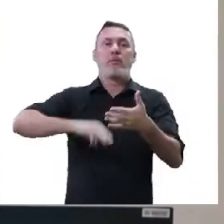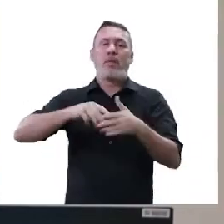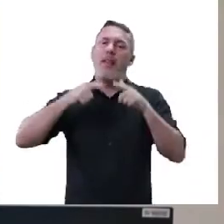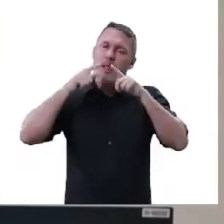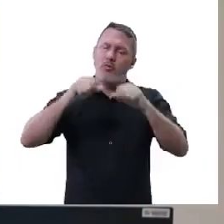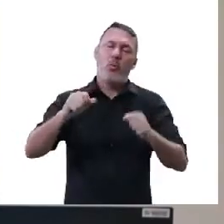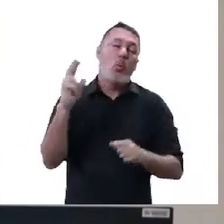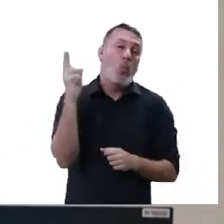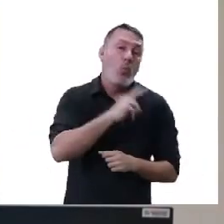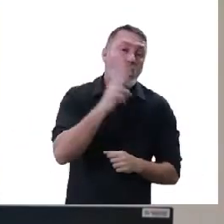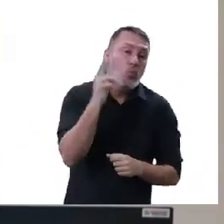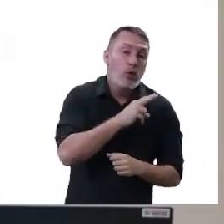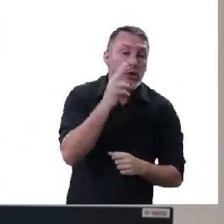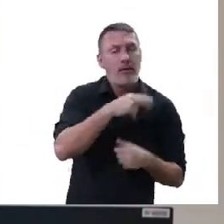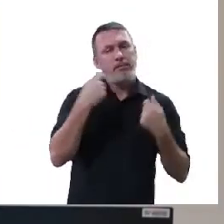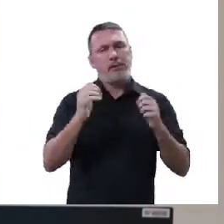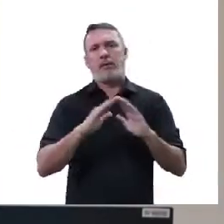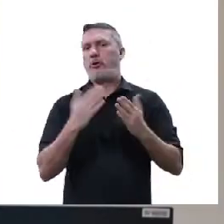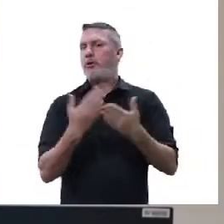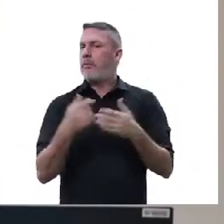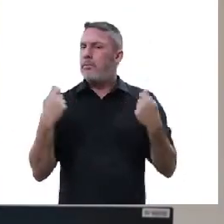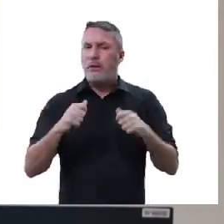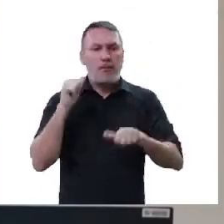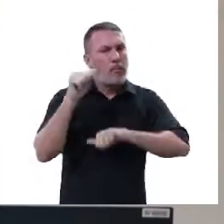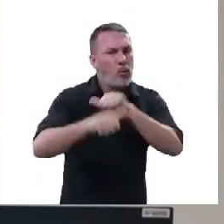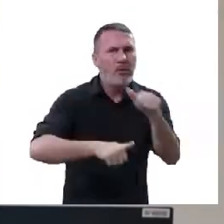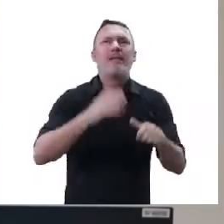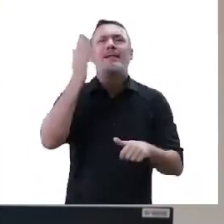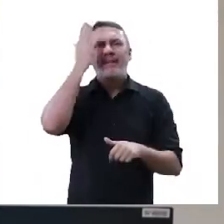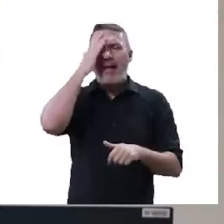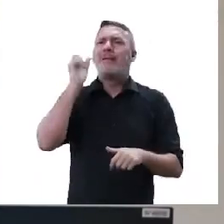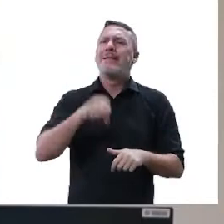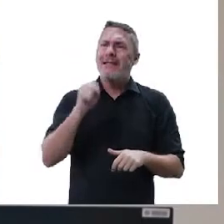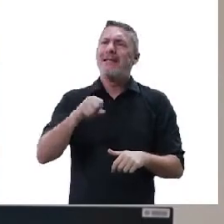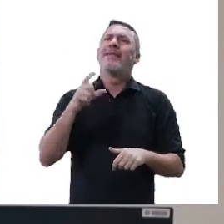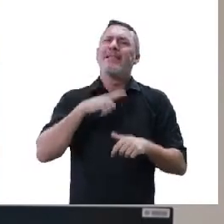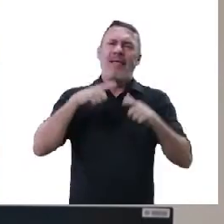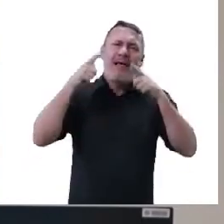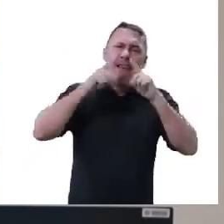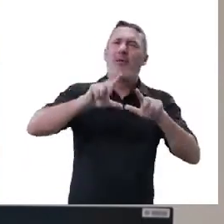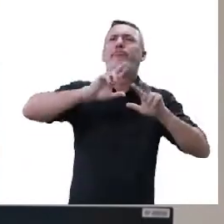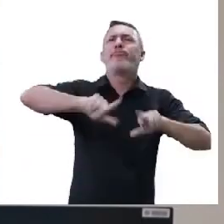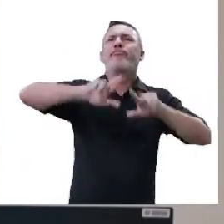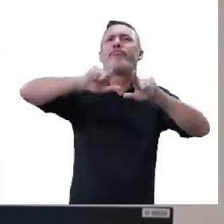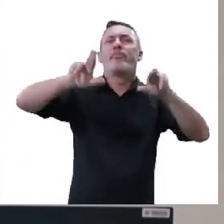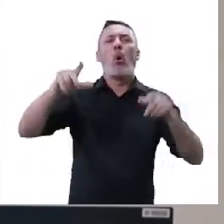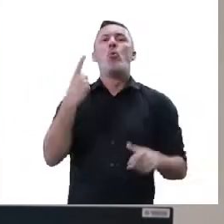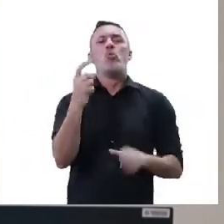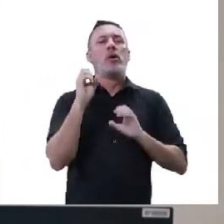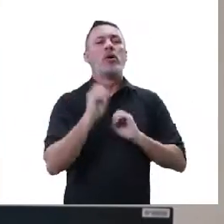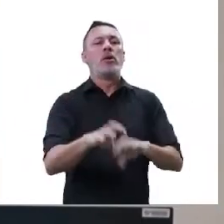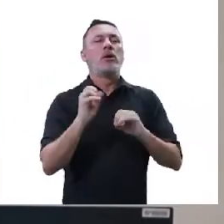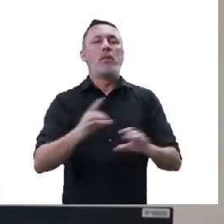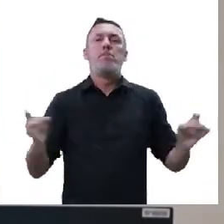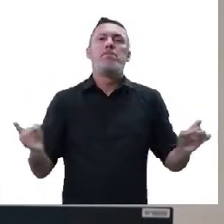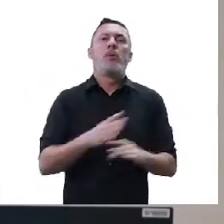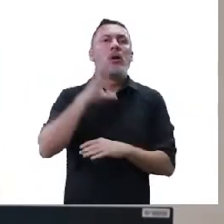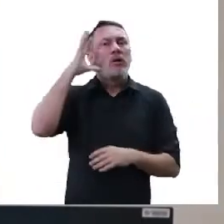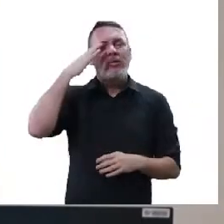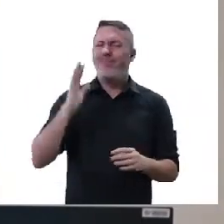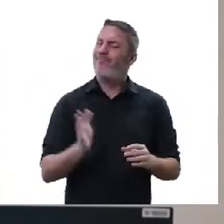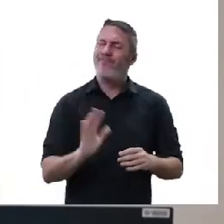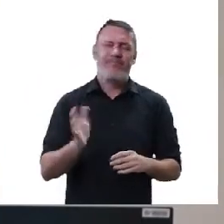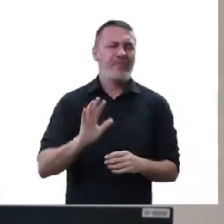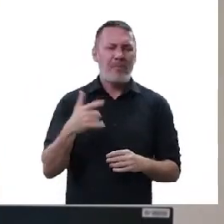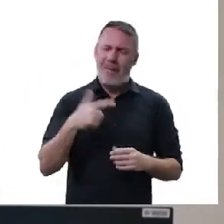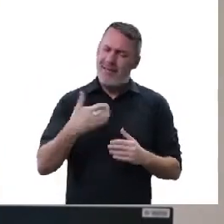urgentemente. A escola precisa, sim, trabalhar as variações a todo momento, não somente uma aula isolada. Não estou falando que